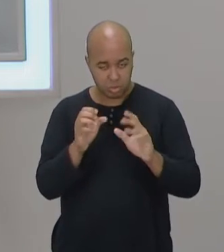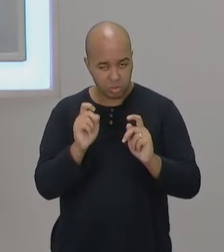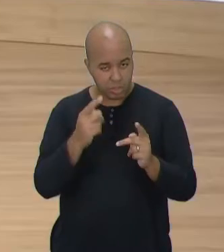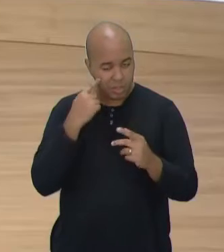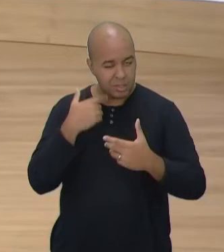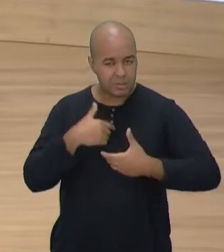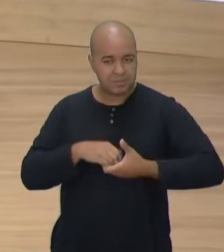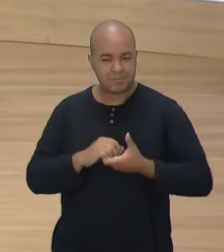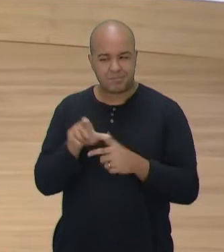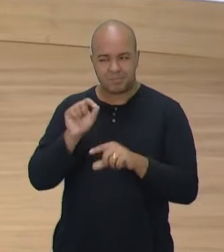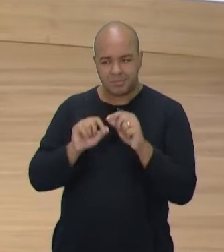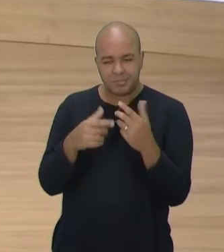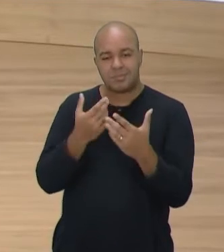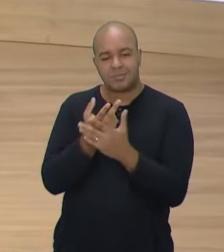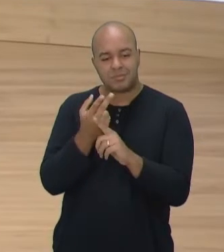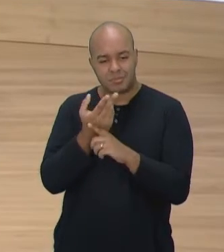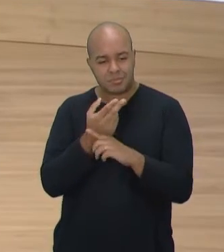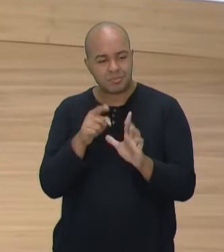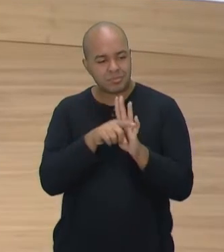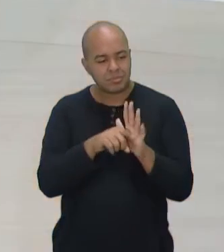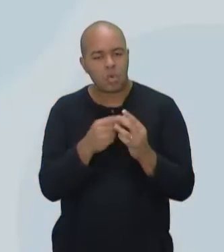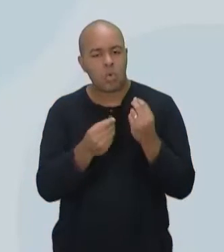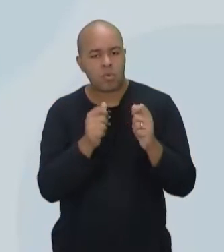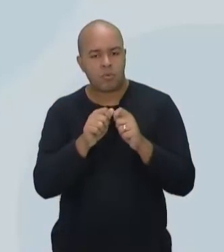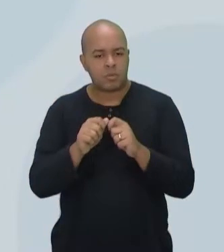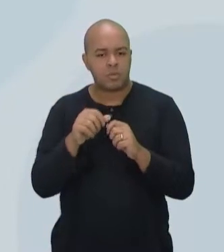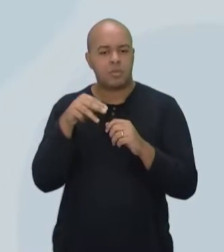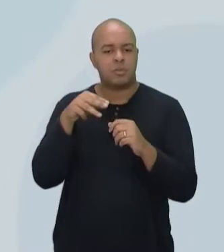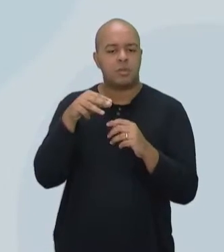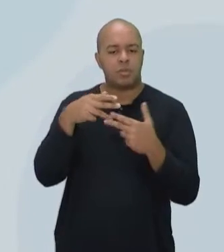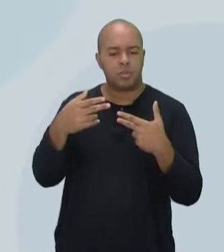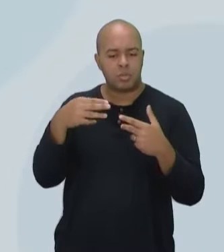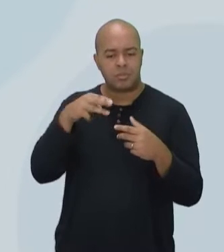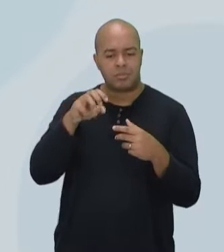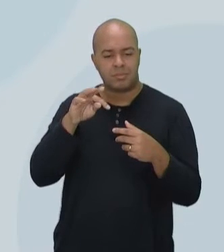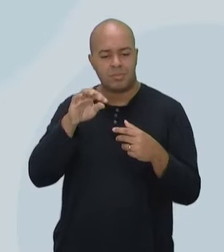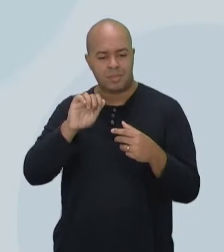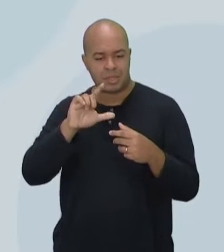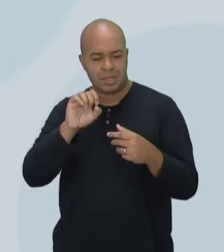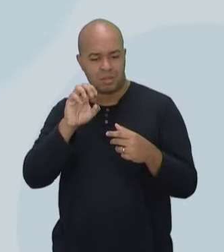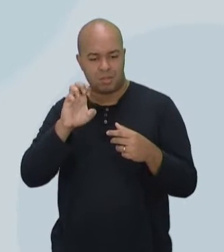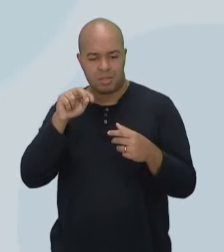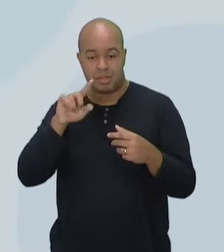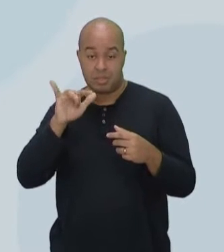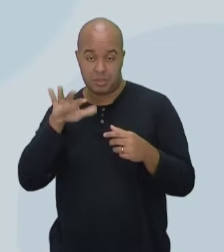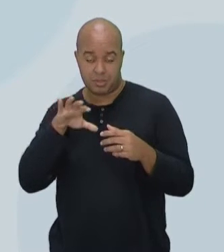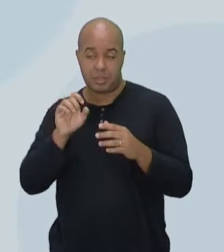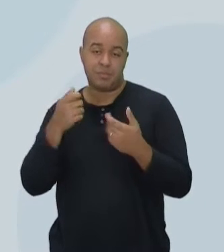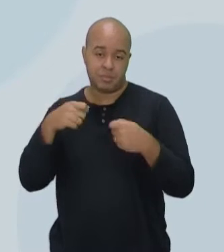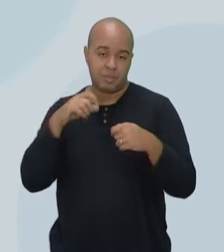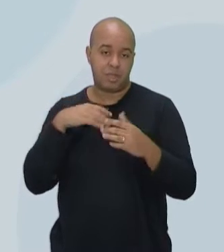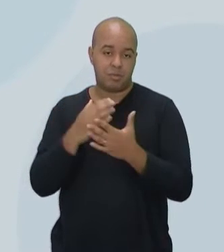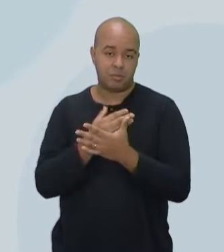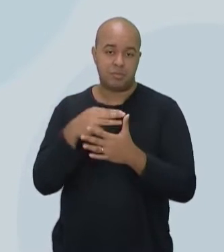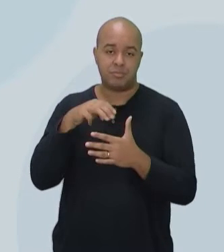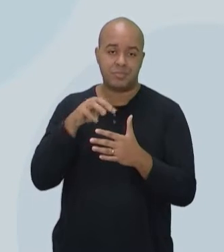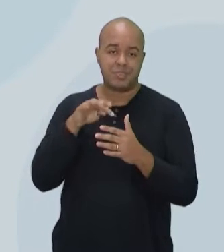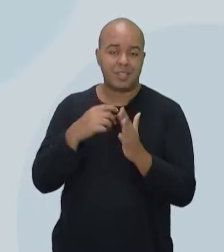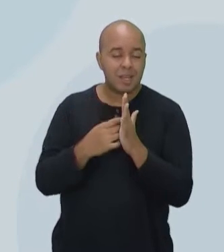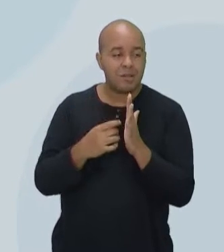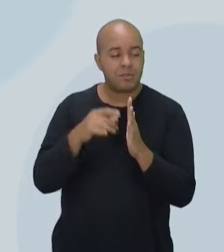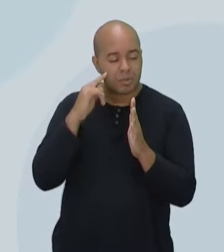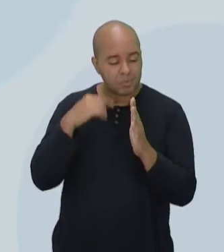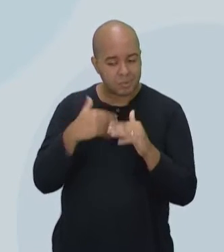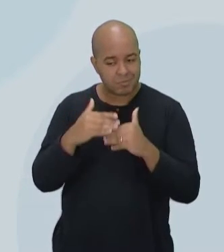Então, pesquisem, a atuação das metaloenzimas, que são as enzimas que necessitam de um metal para